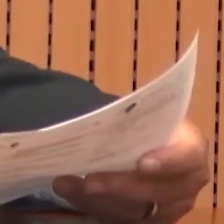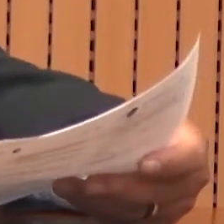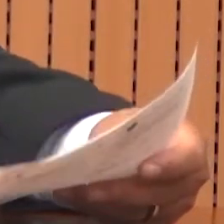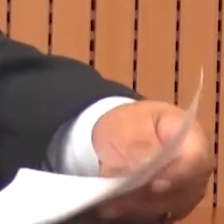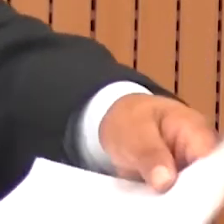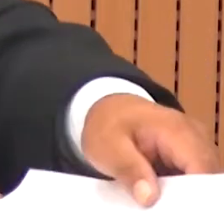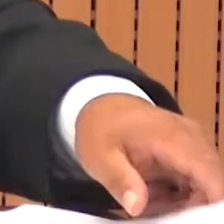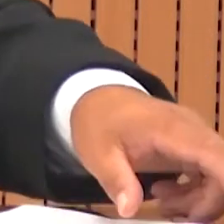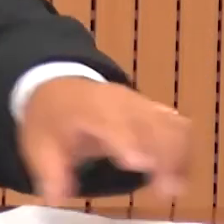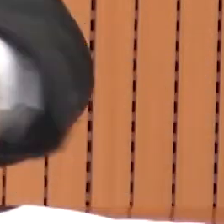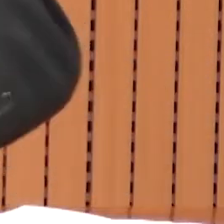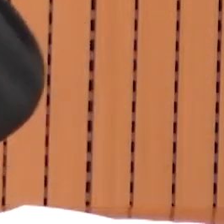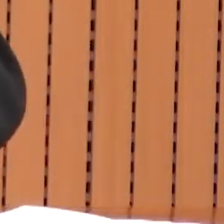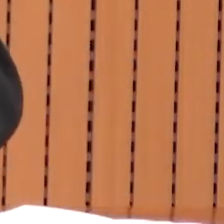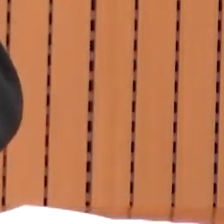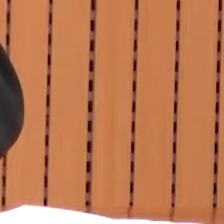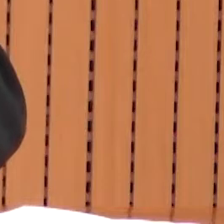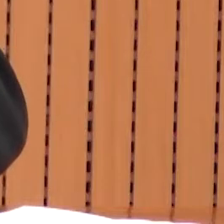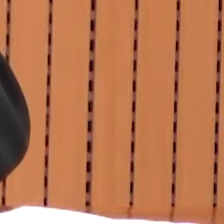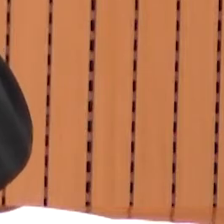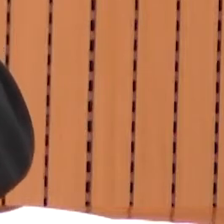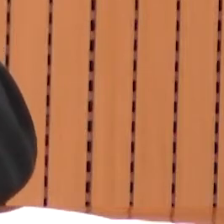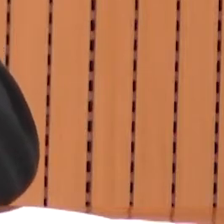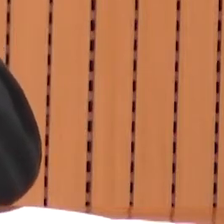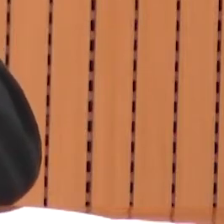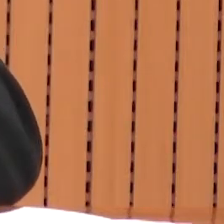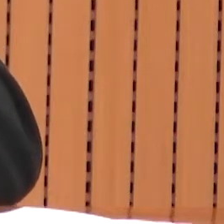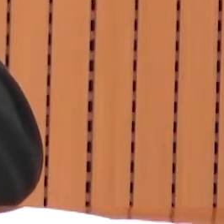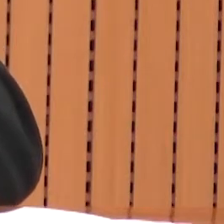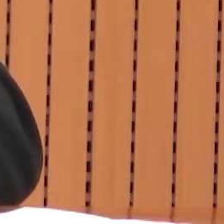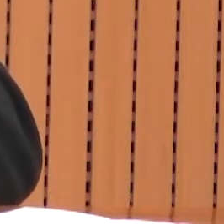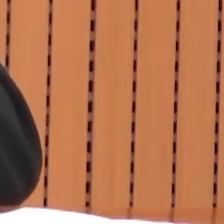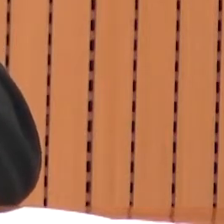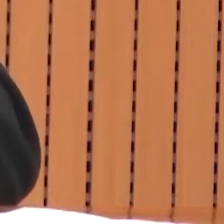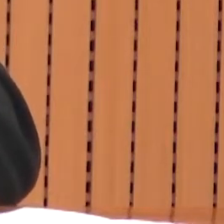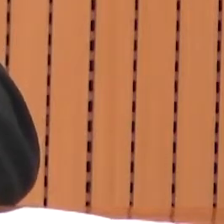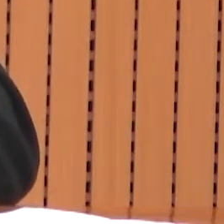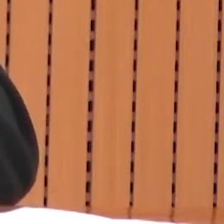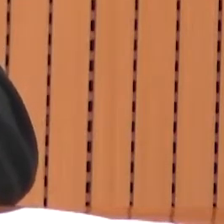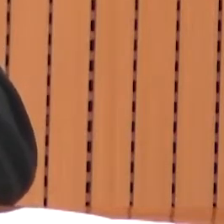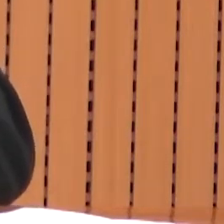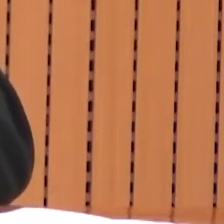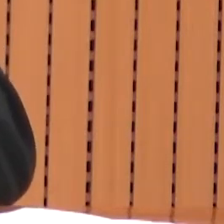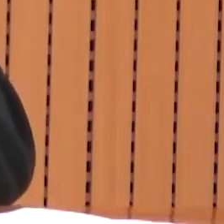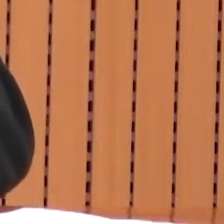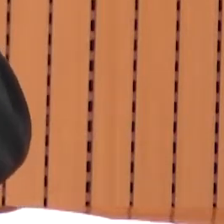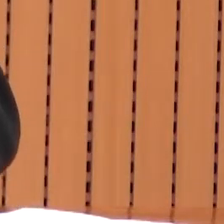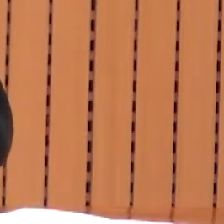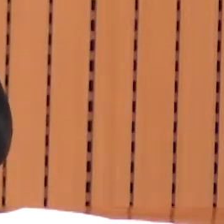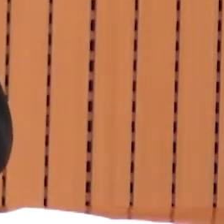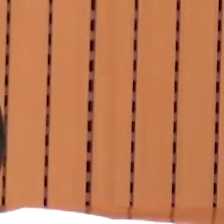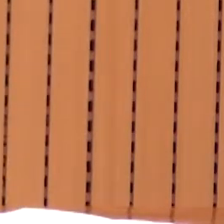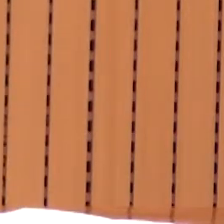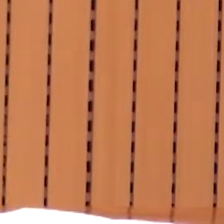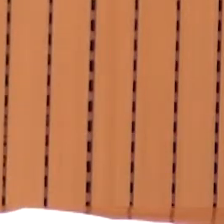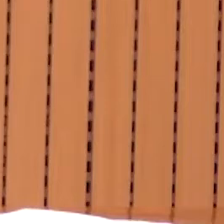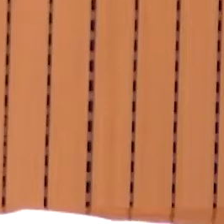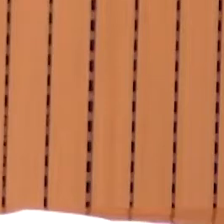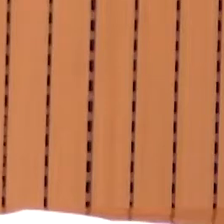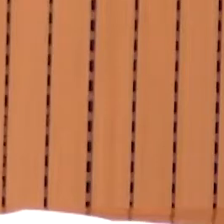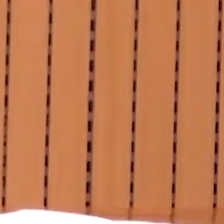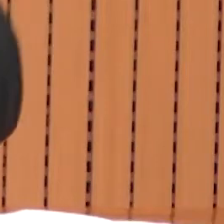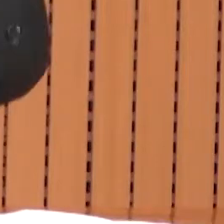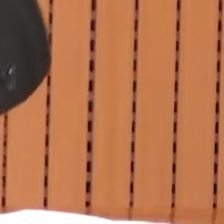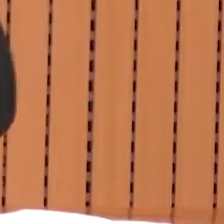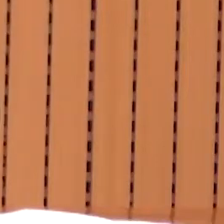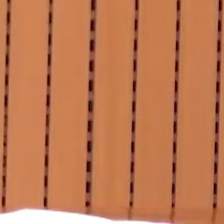sem falar, sem mencionar aqui a pergunta do Mário César Melo, e ele fala de uma coisa que é